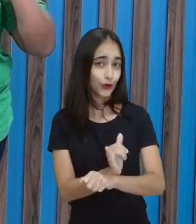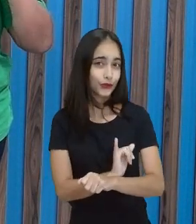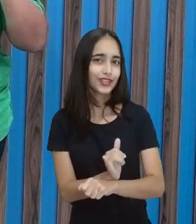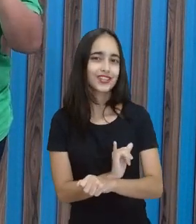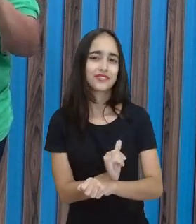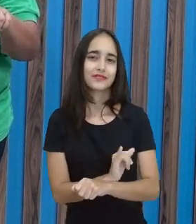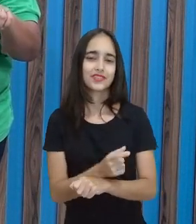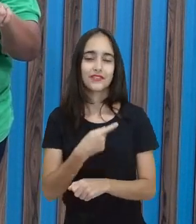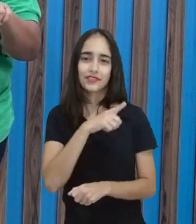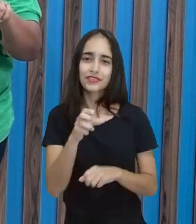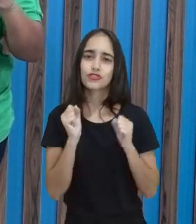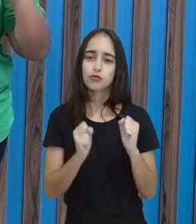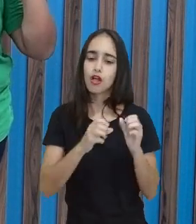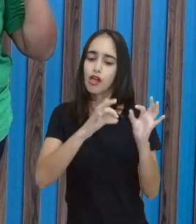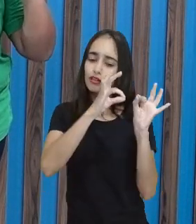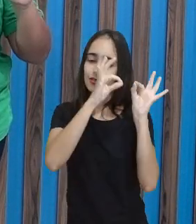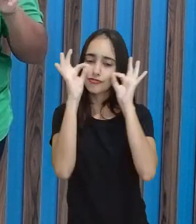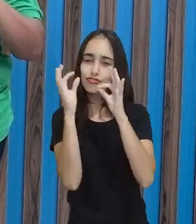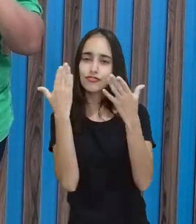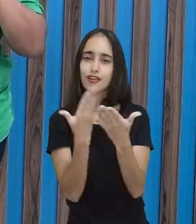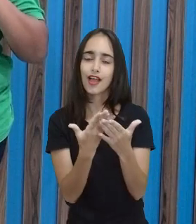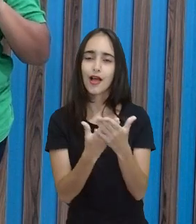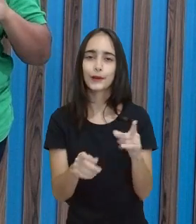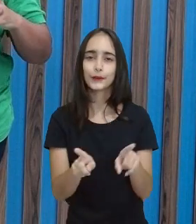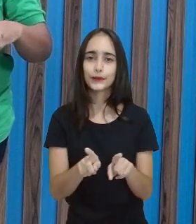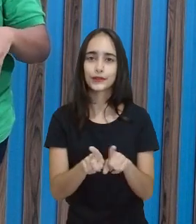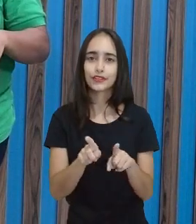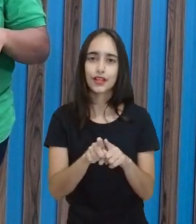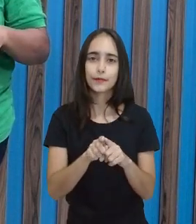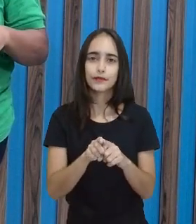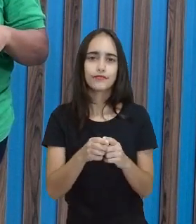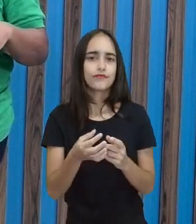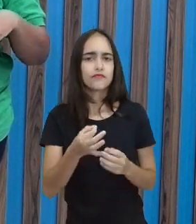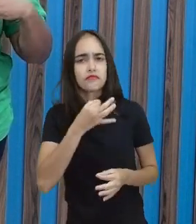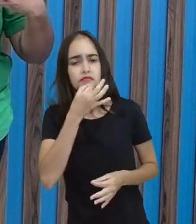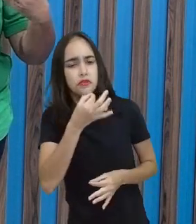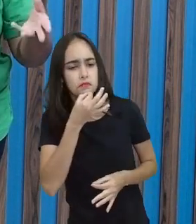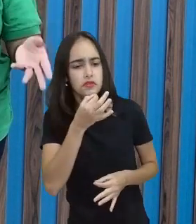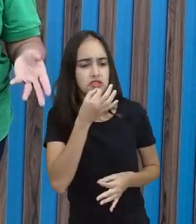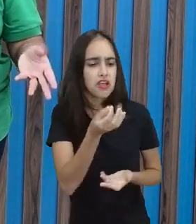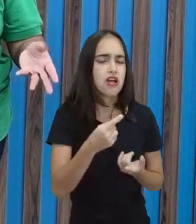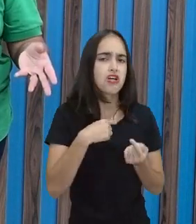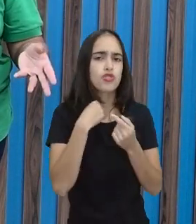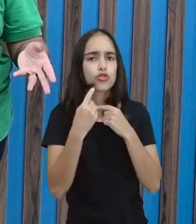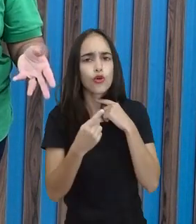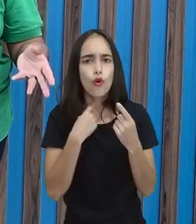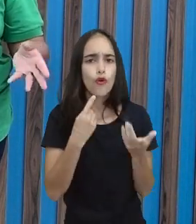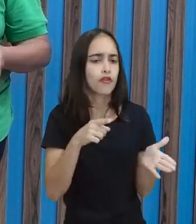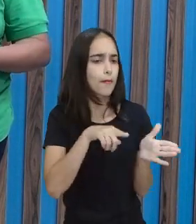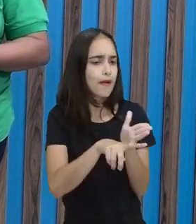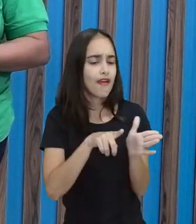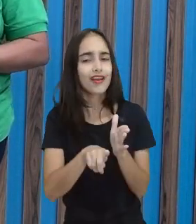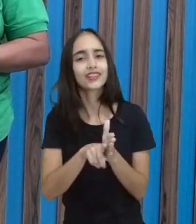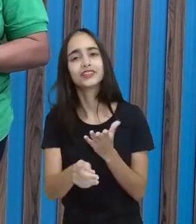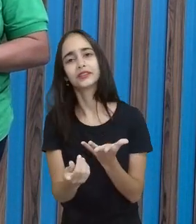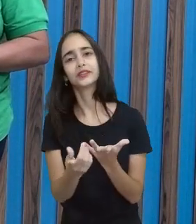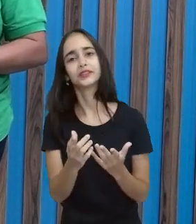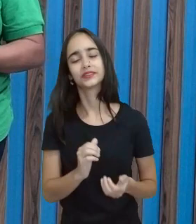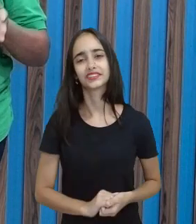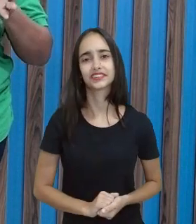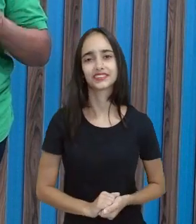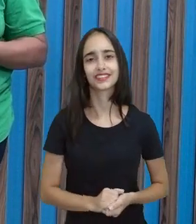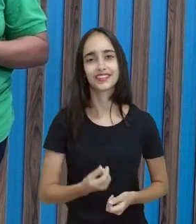podem assistir esta aula e comentar sobre o que vocês acharam, os questionamentos que são feitos. Acessem